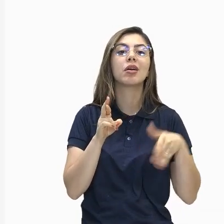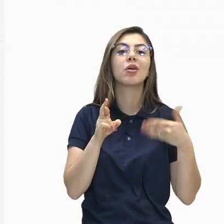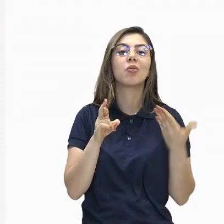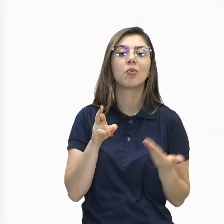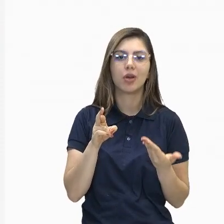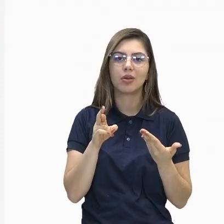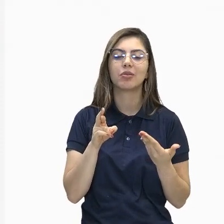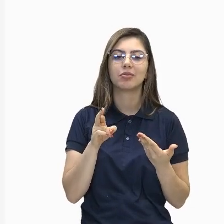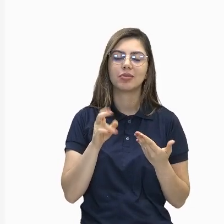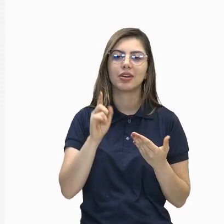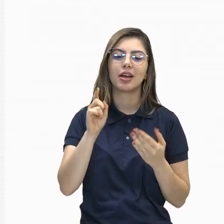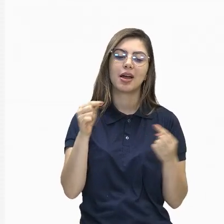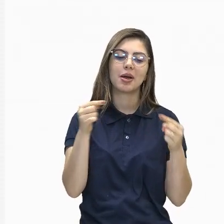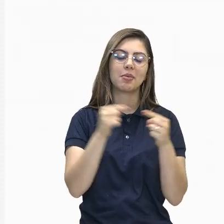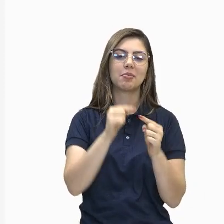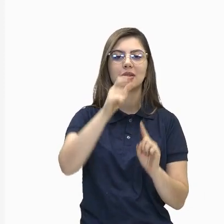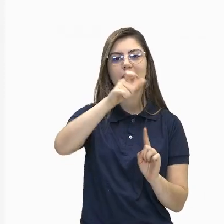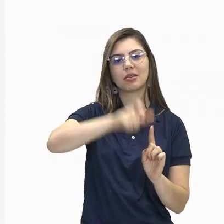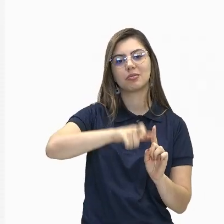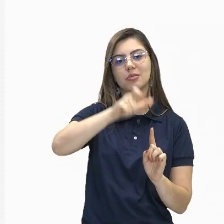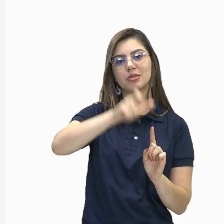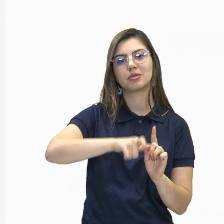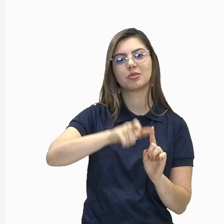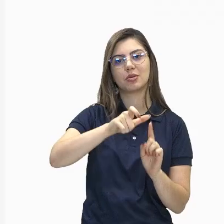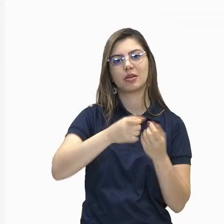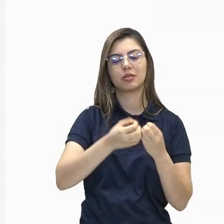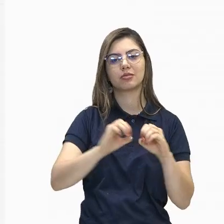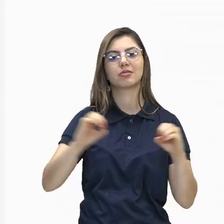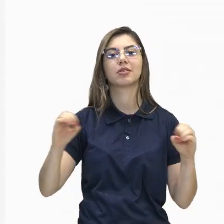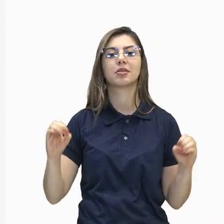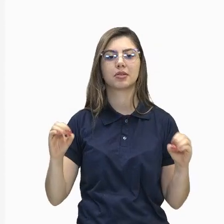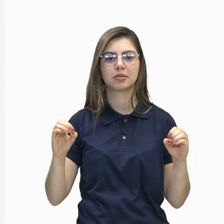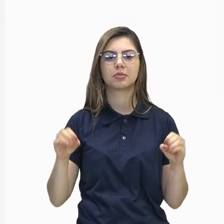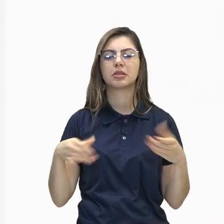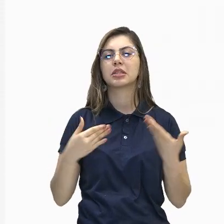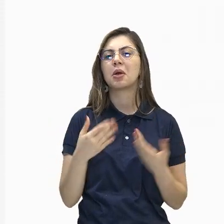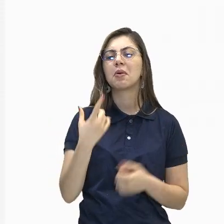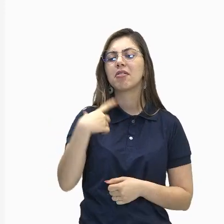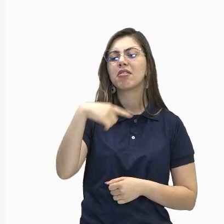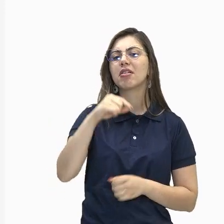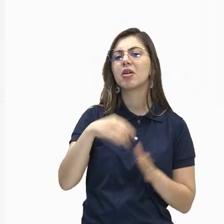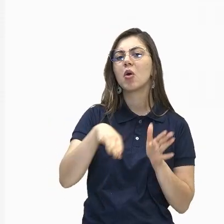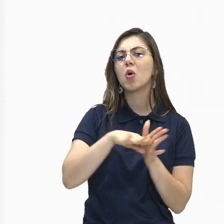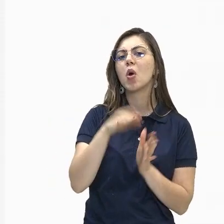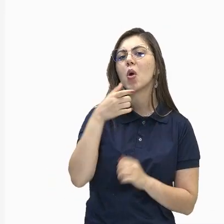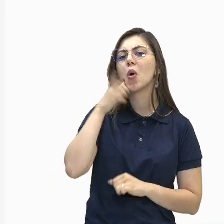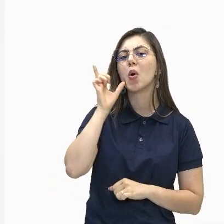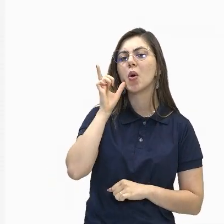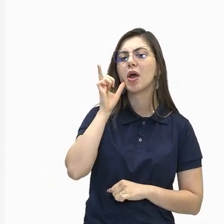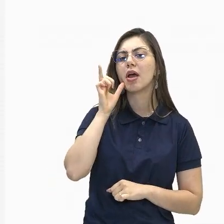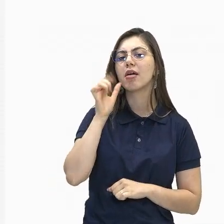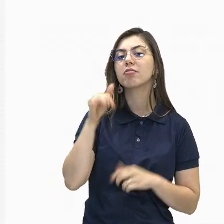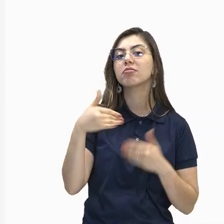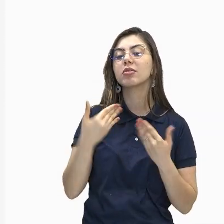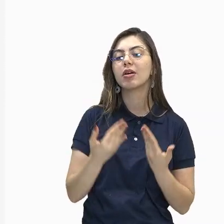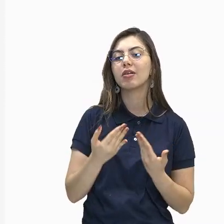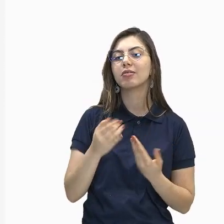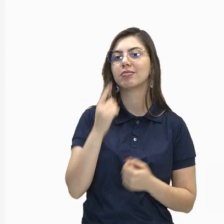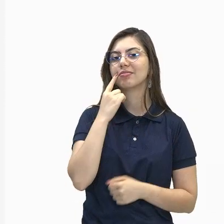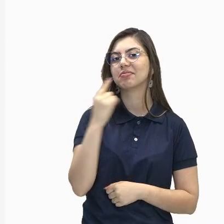o sujeito da oração, ok? Então, quem chegou ontem de Tefé? A resposta é